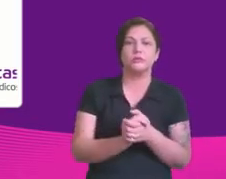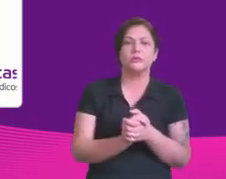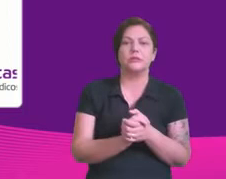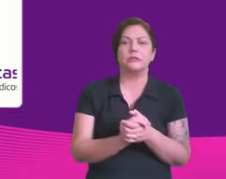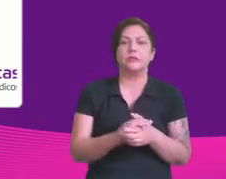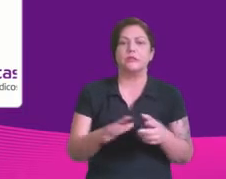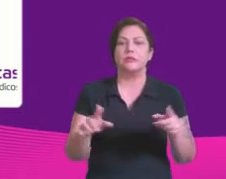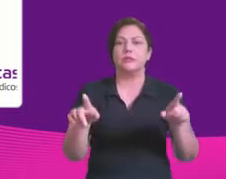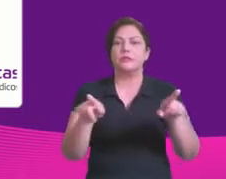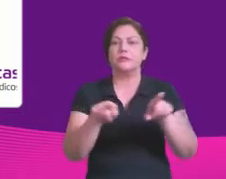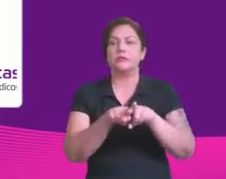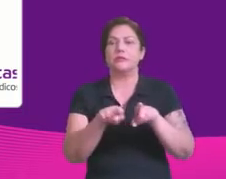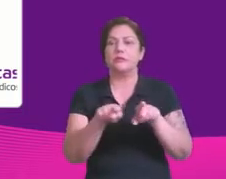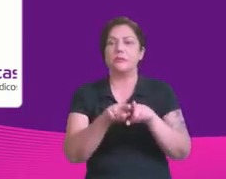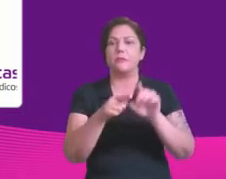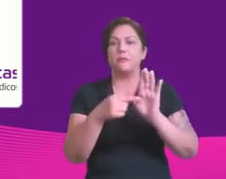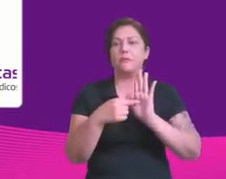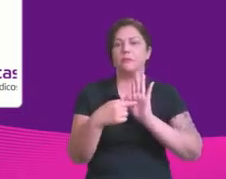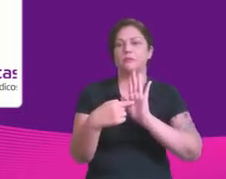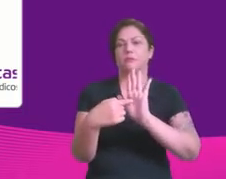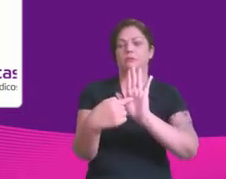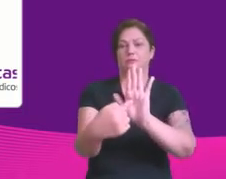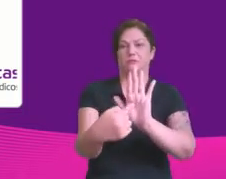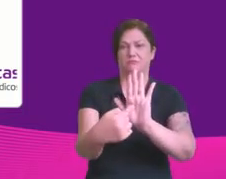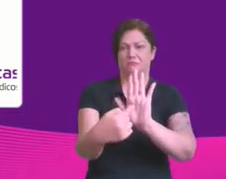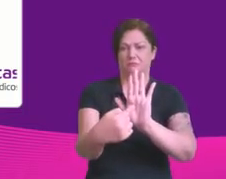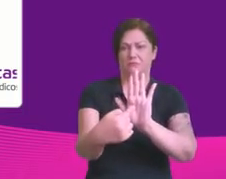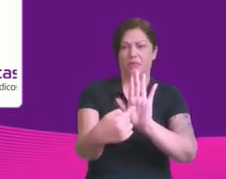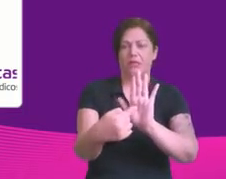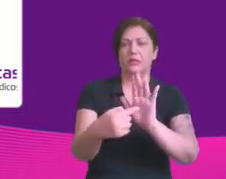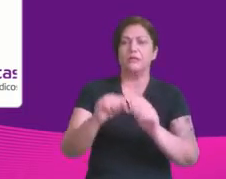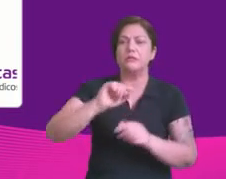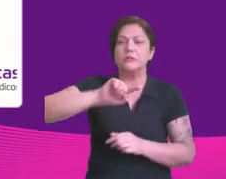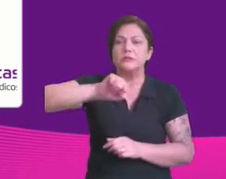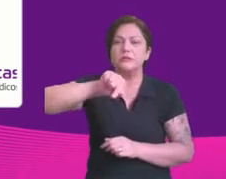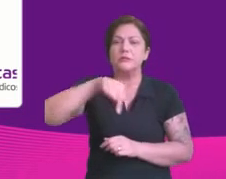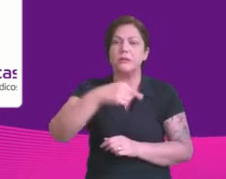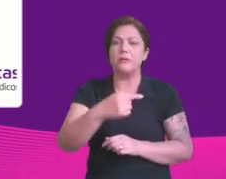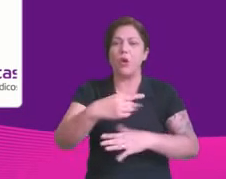e apresentando uma resposta radiológica.